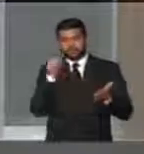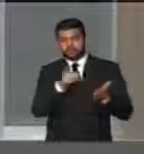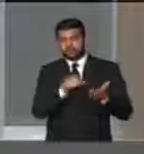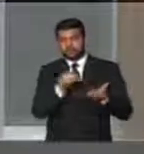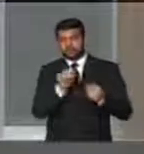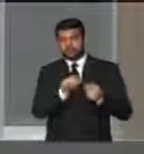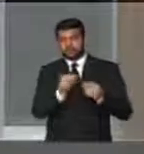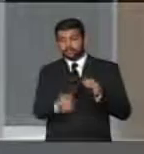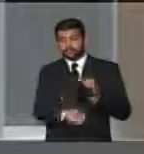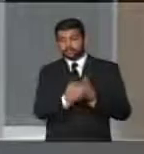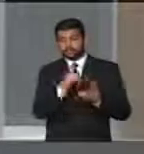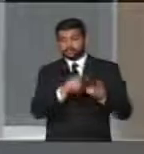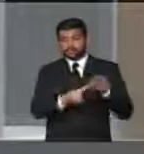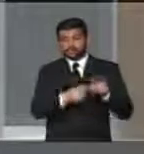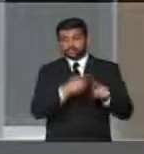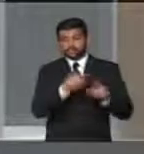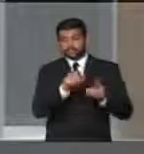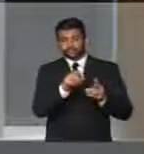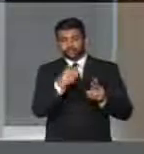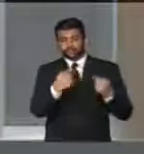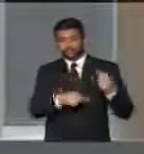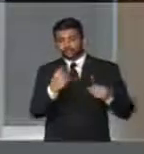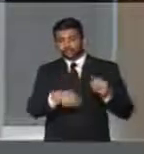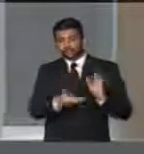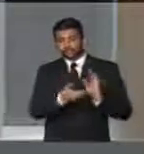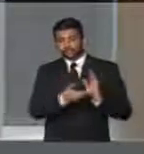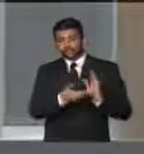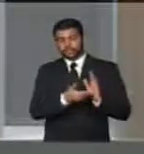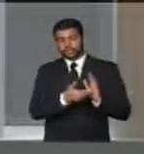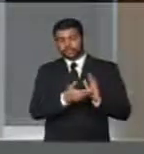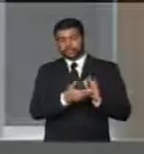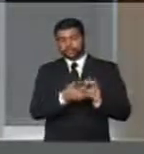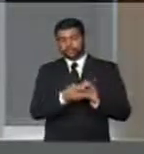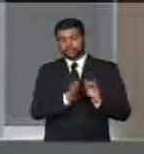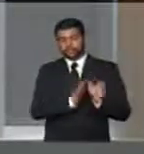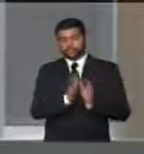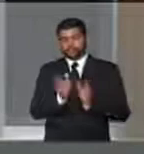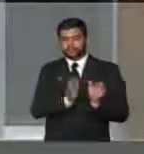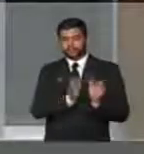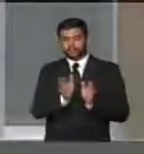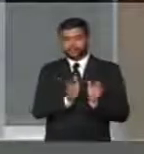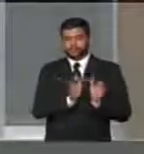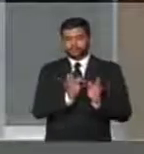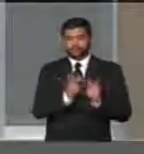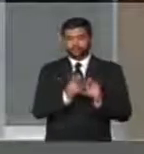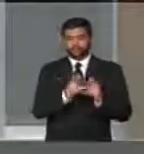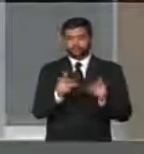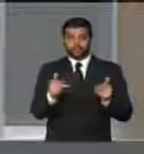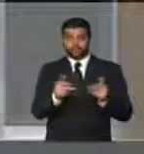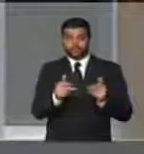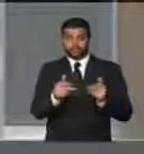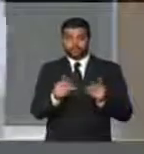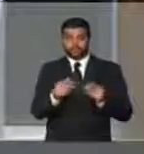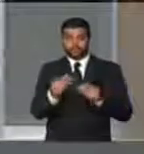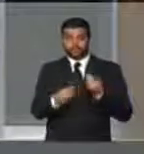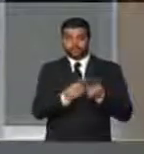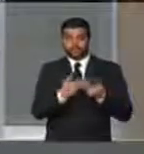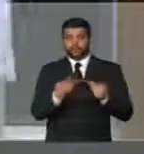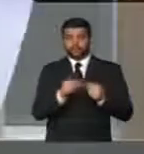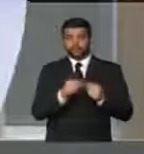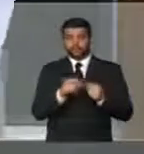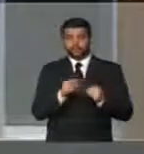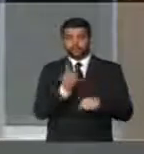está sendo negociado nessa casa, que é a flexibilização total dos mecanismos